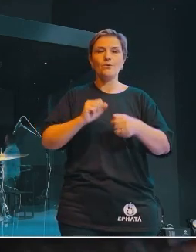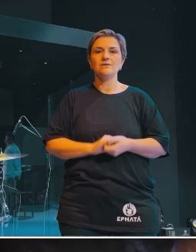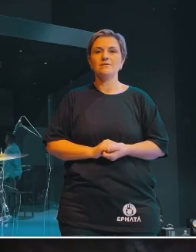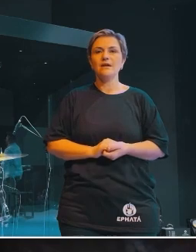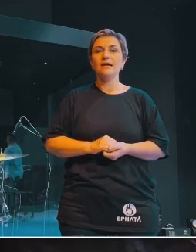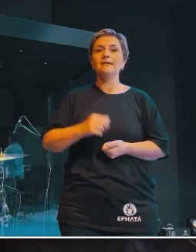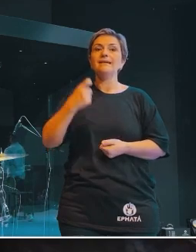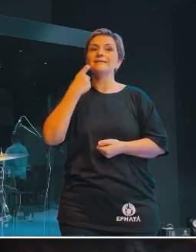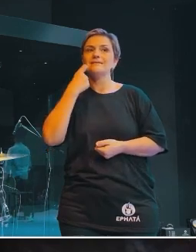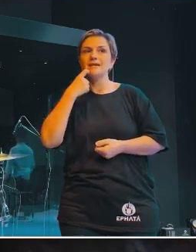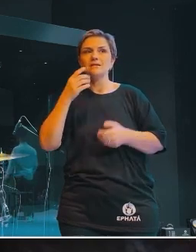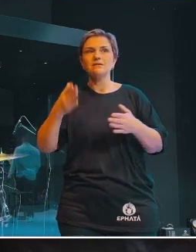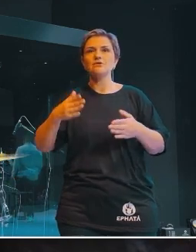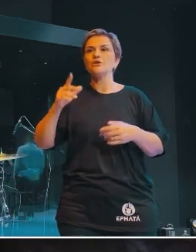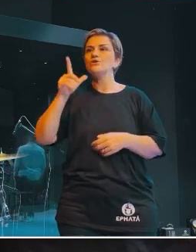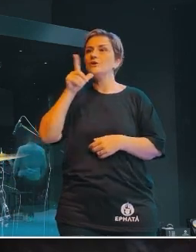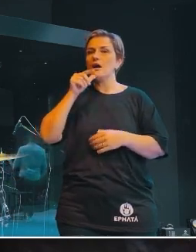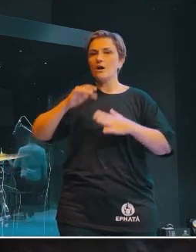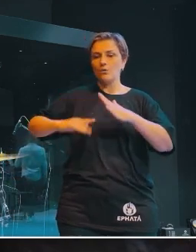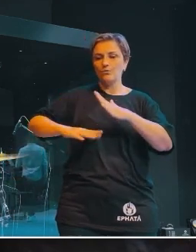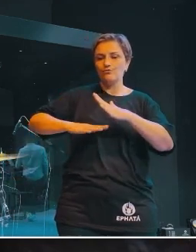bairro.